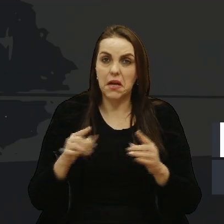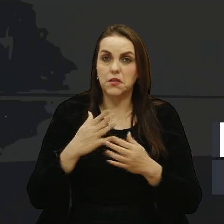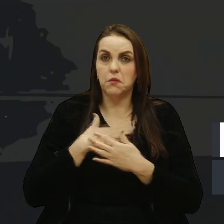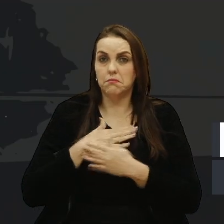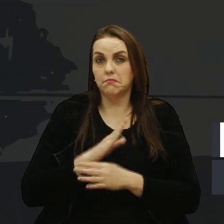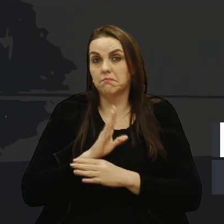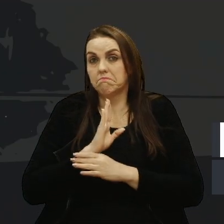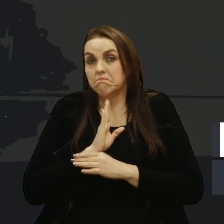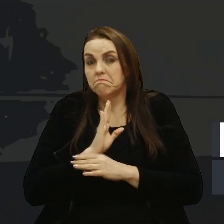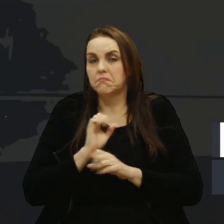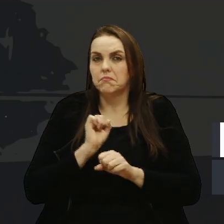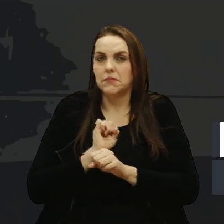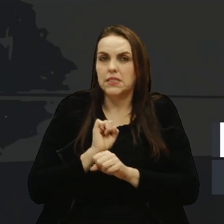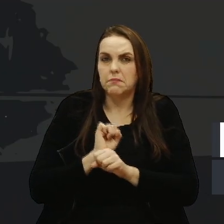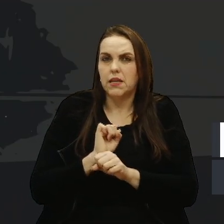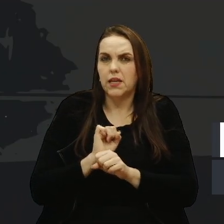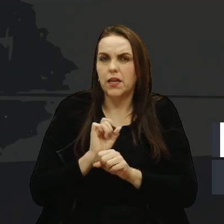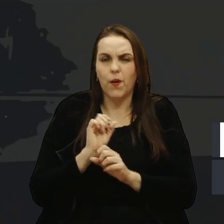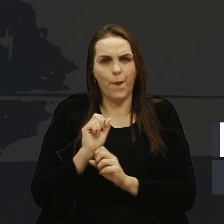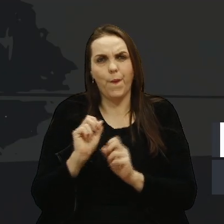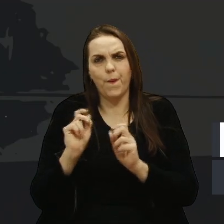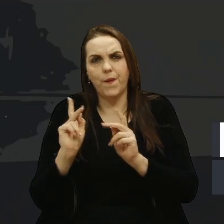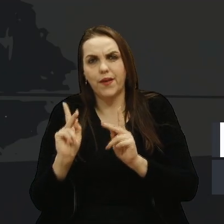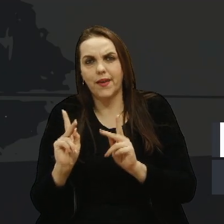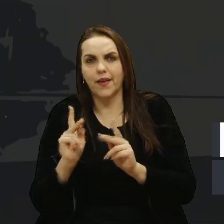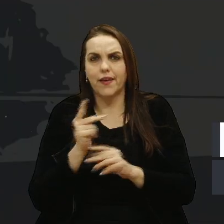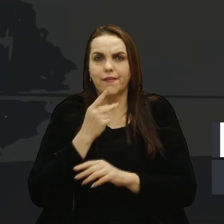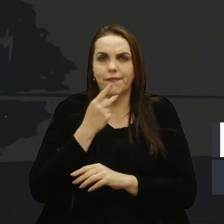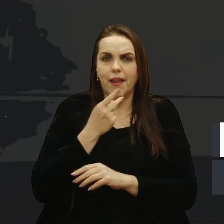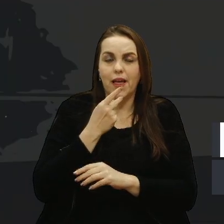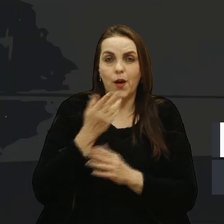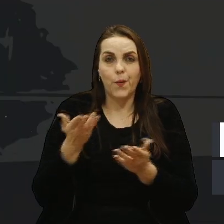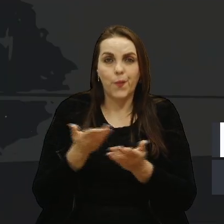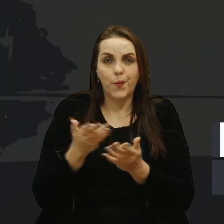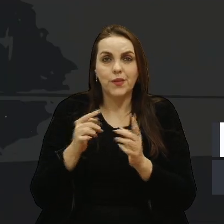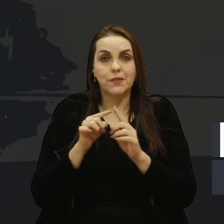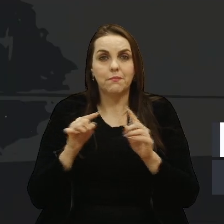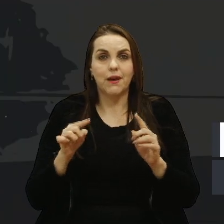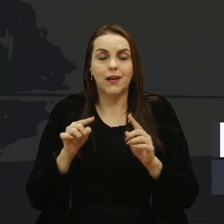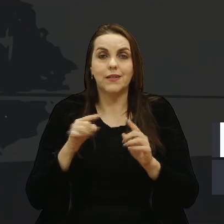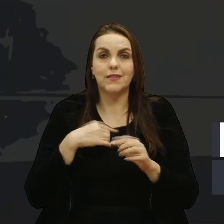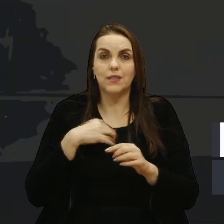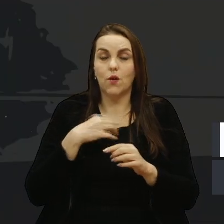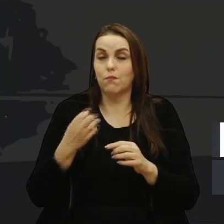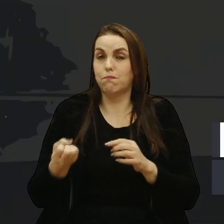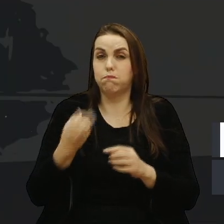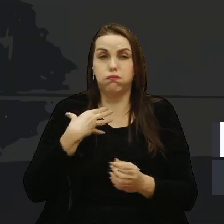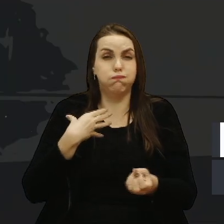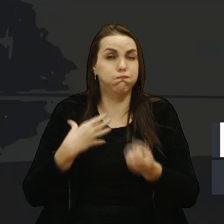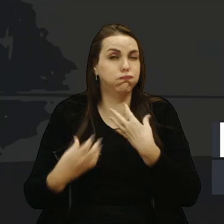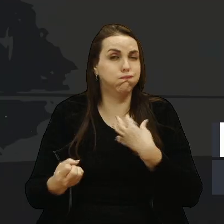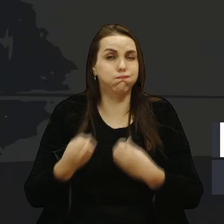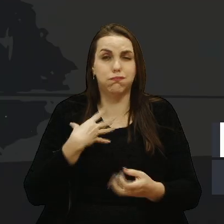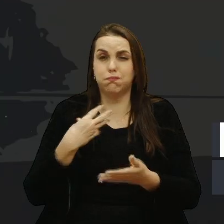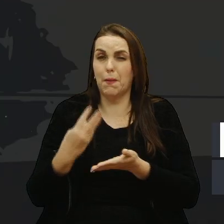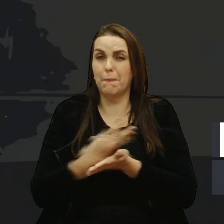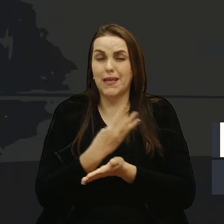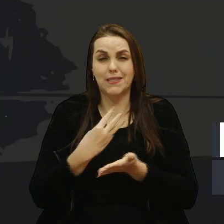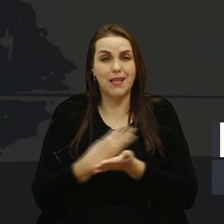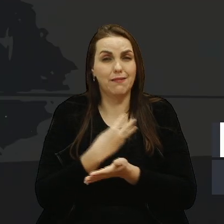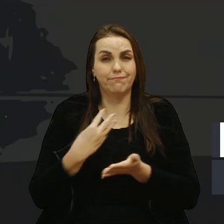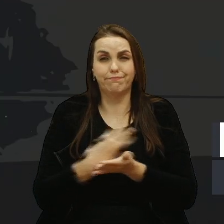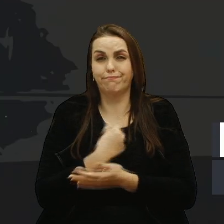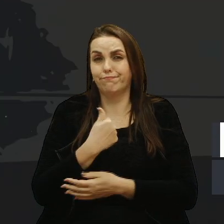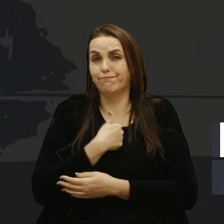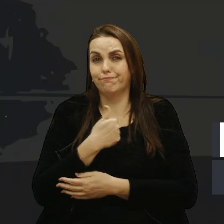a situação, né? Ok, ia falar hoje, dar uma pincelada, mas daí eu recebi uma enxurrada de mensagens no meu